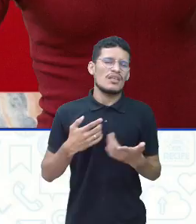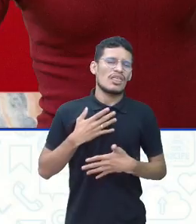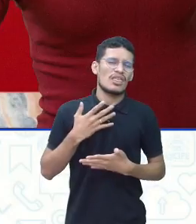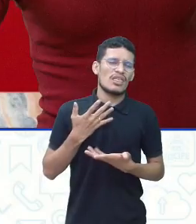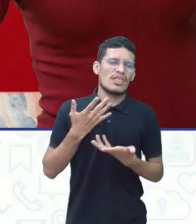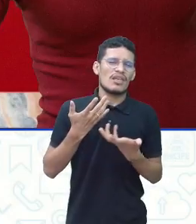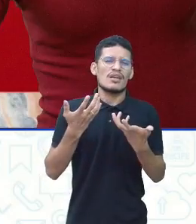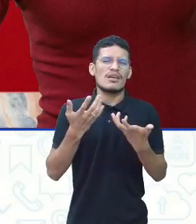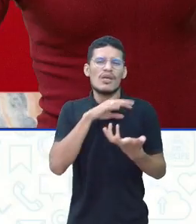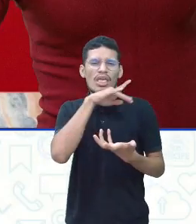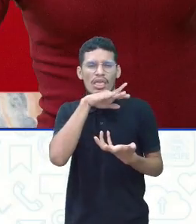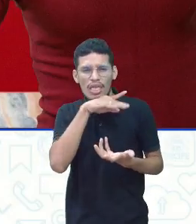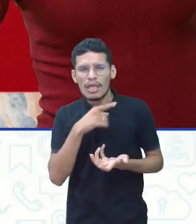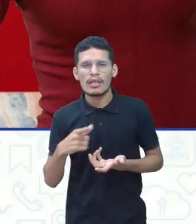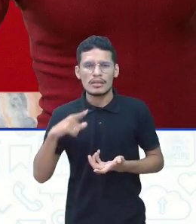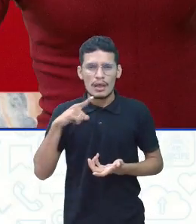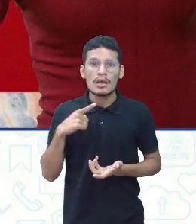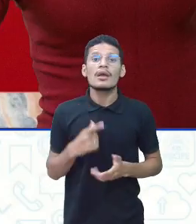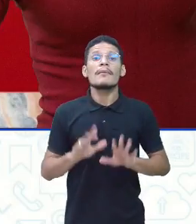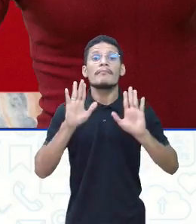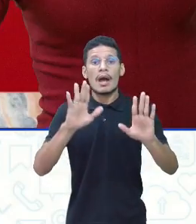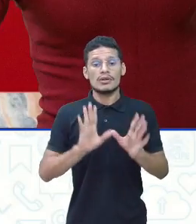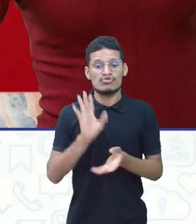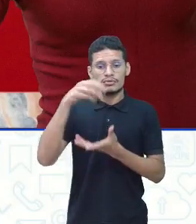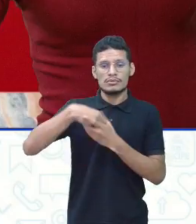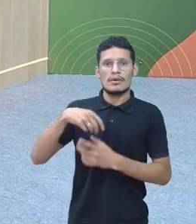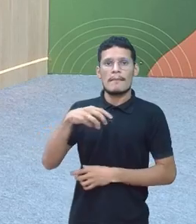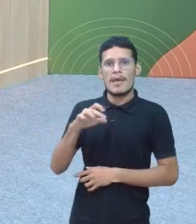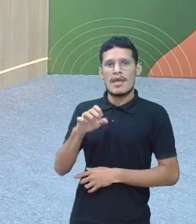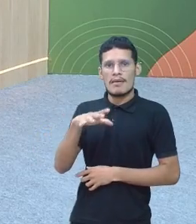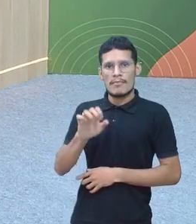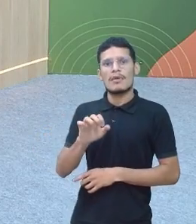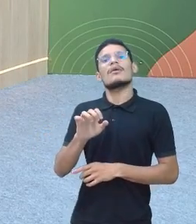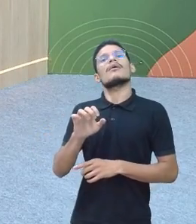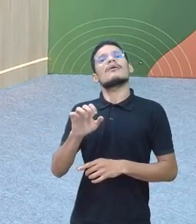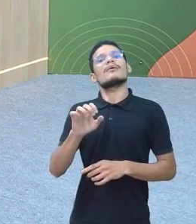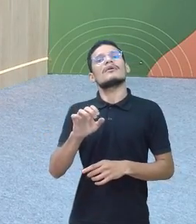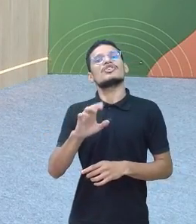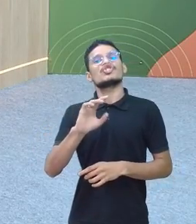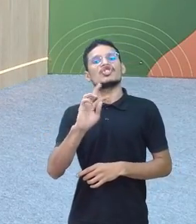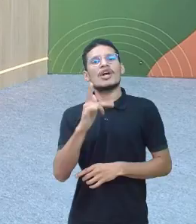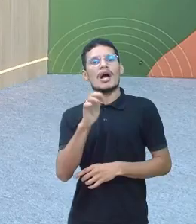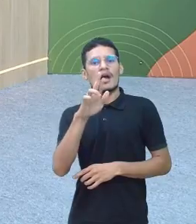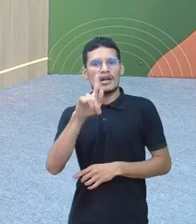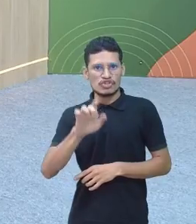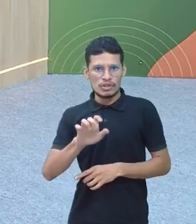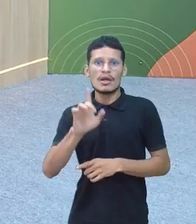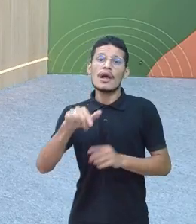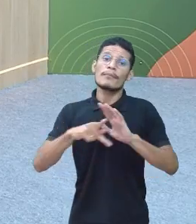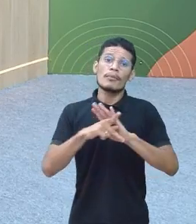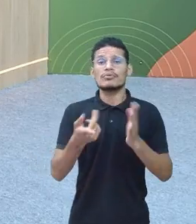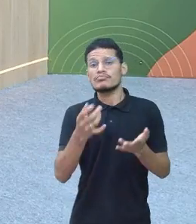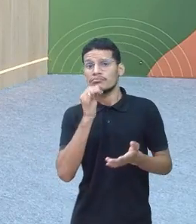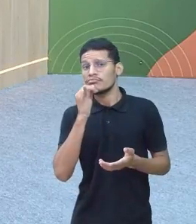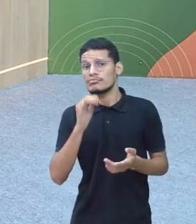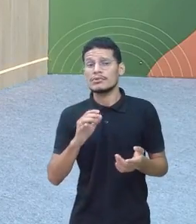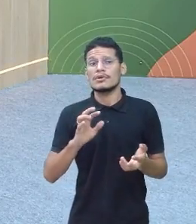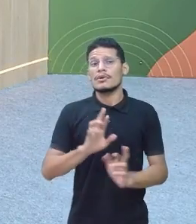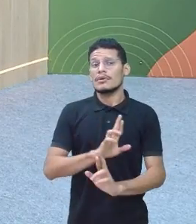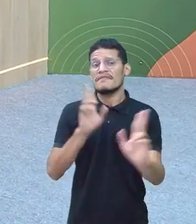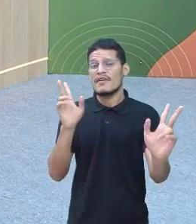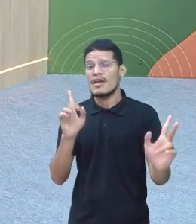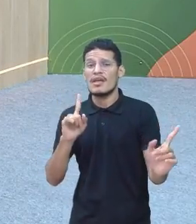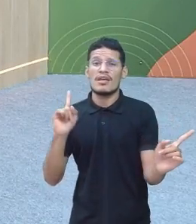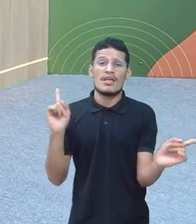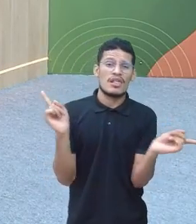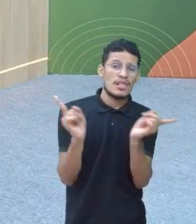Presunçoso, no meme, na charge, pode ser uma forma de reforçar uma ideia só, de quebrar estereótipos, então dizer